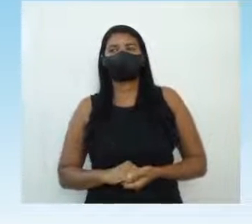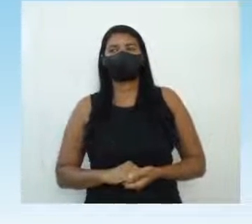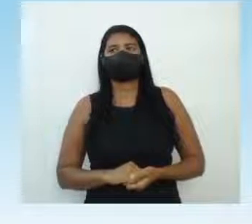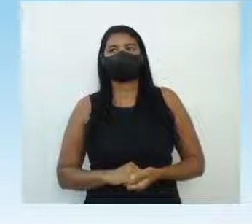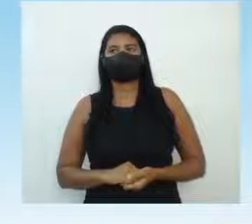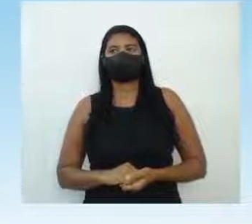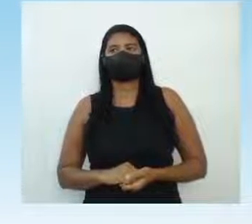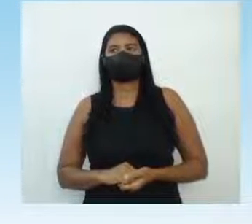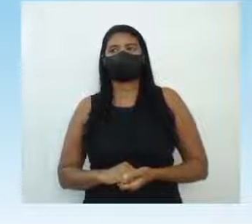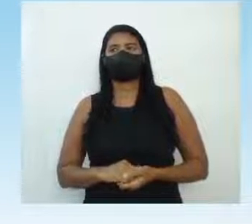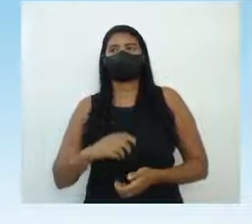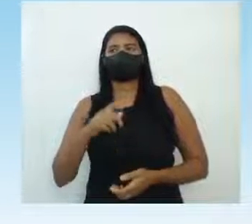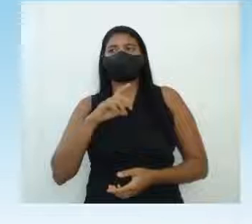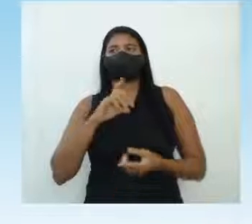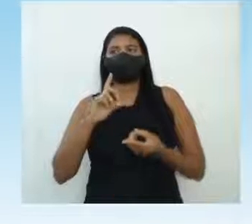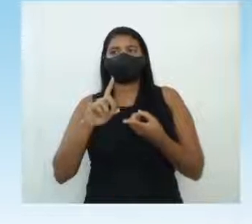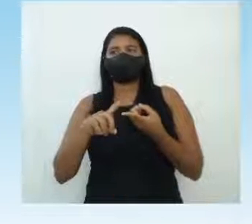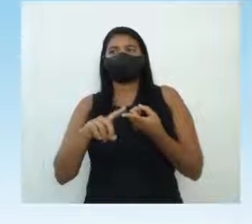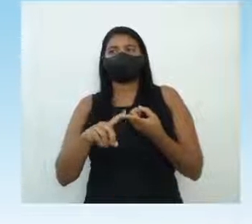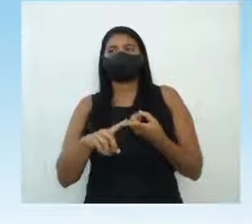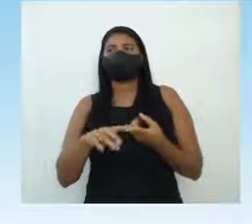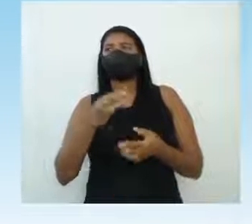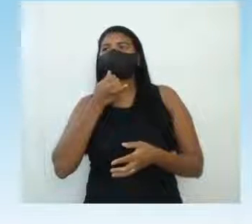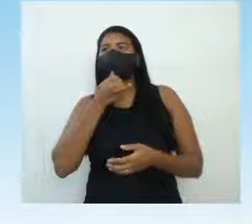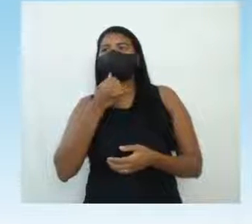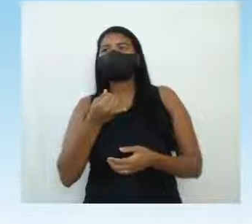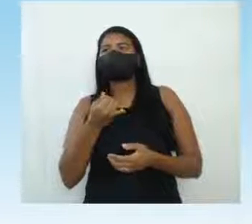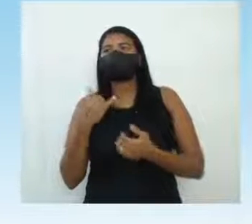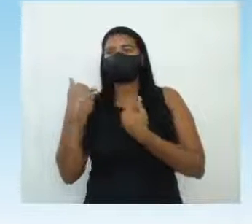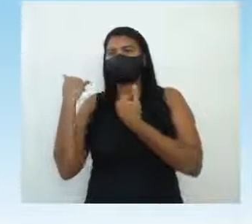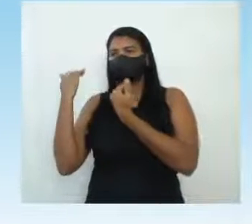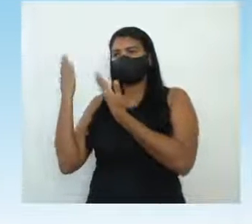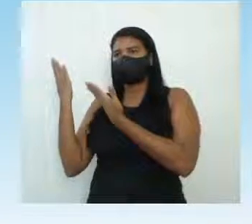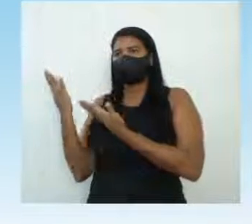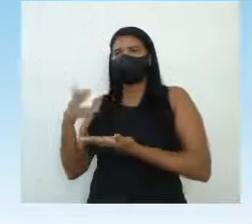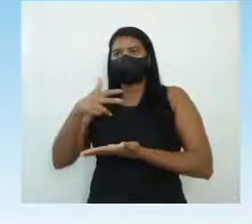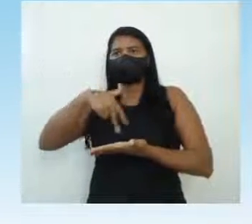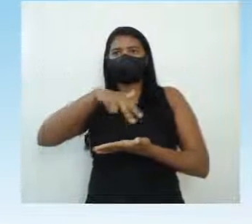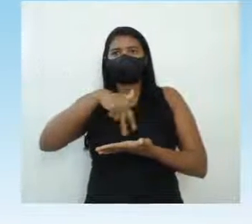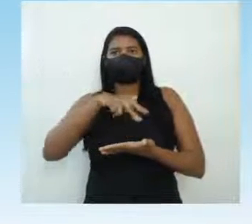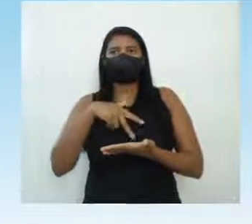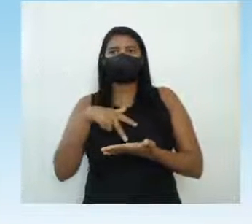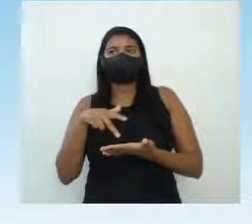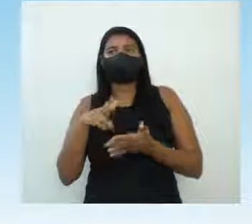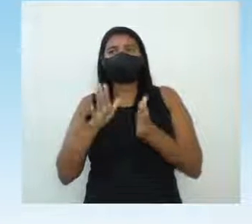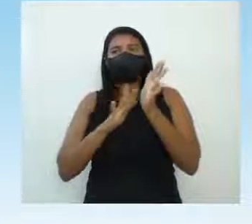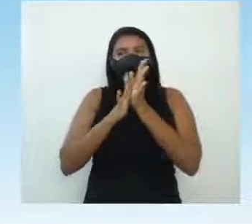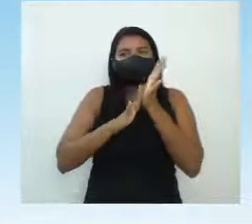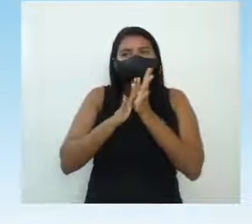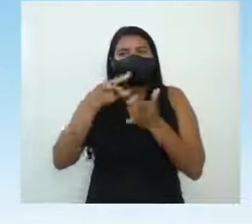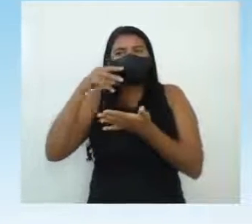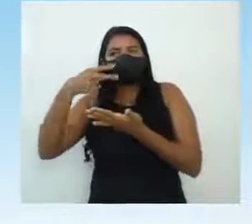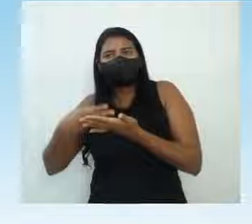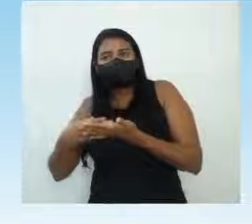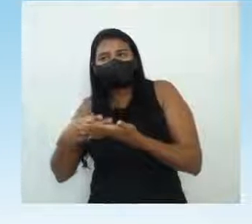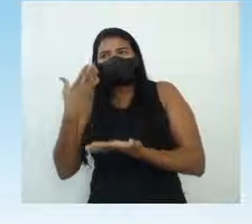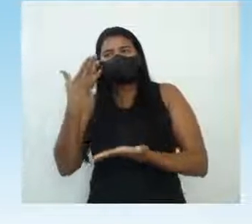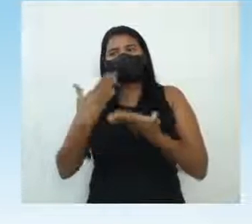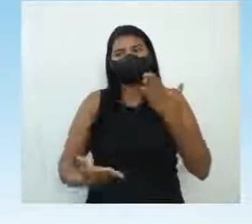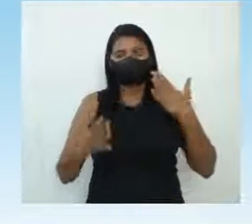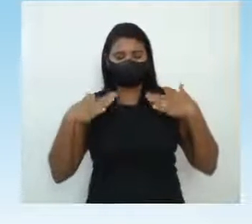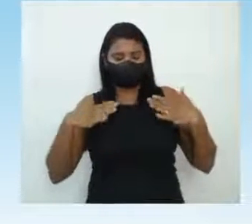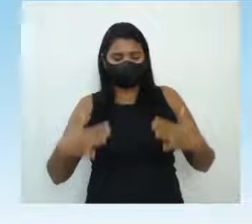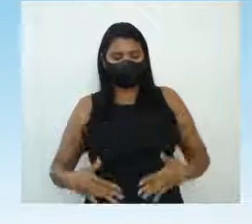Tem o suicide, onde quem dança finge cair, né? E perdeu o controle do corpo.